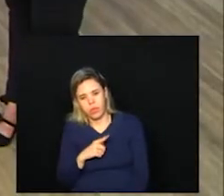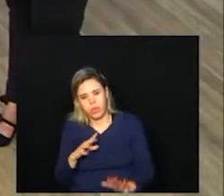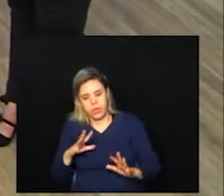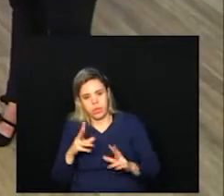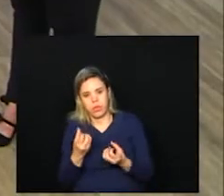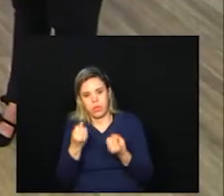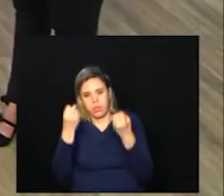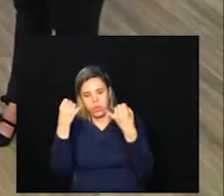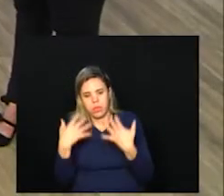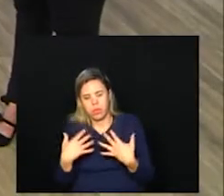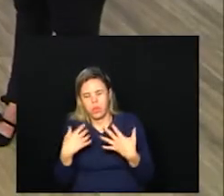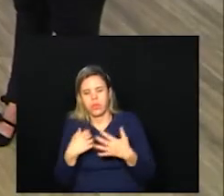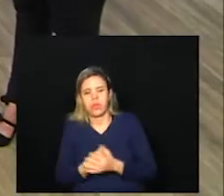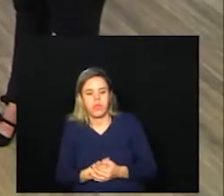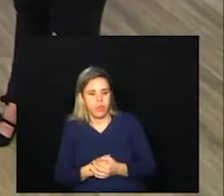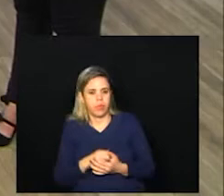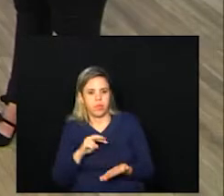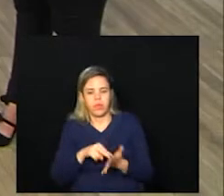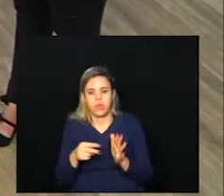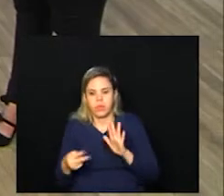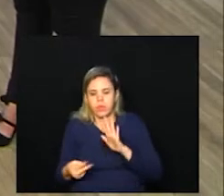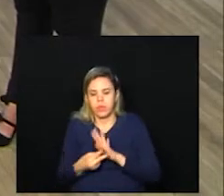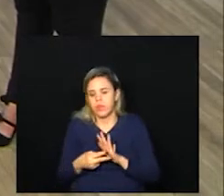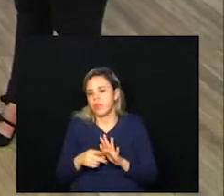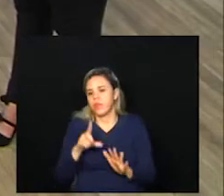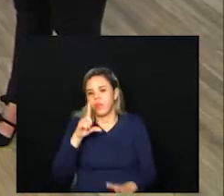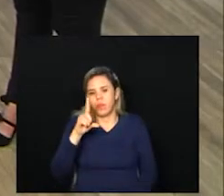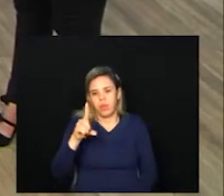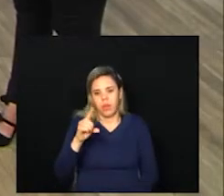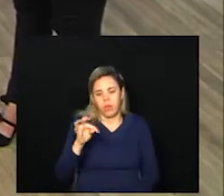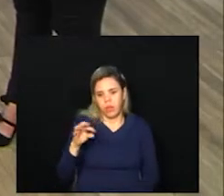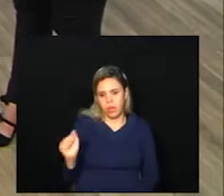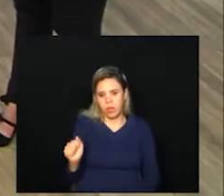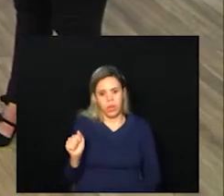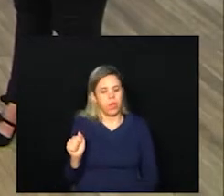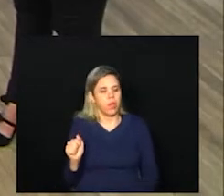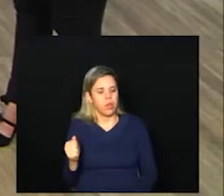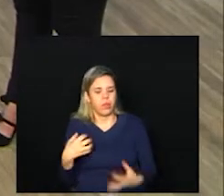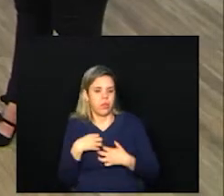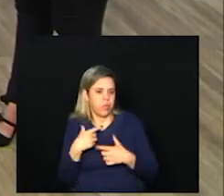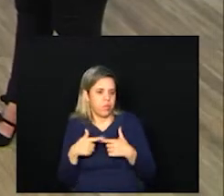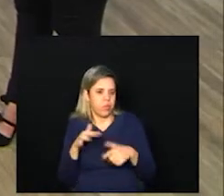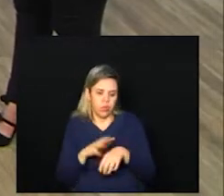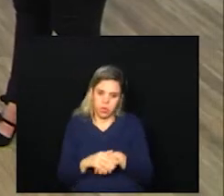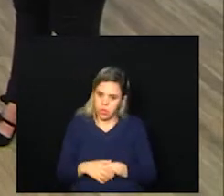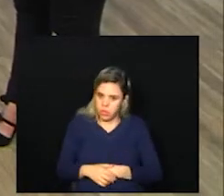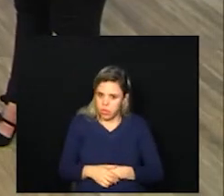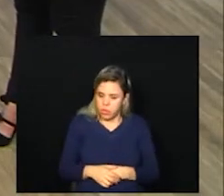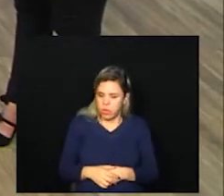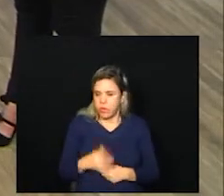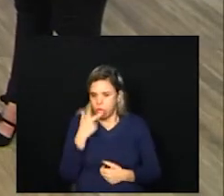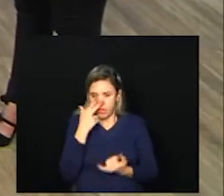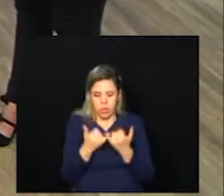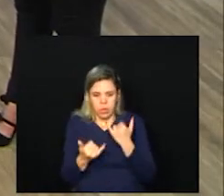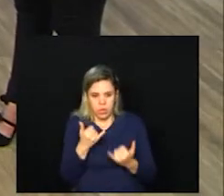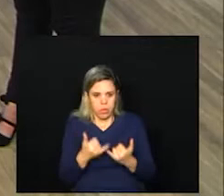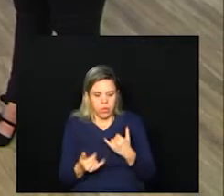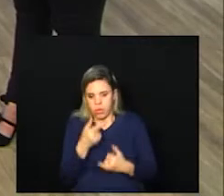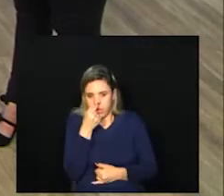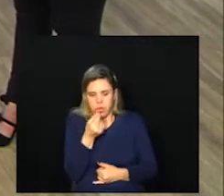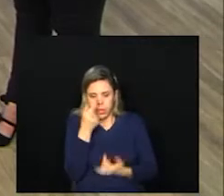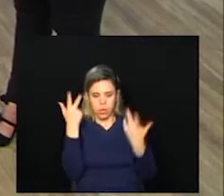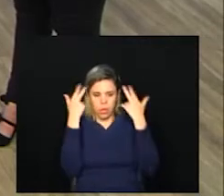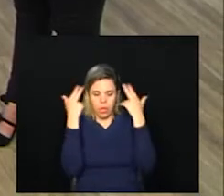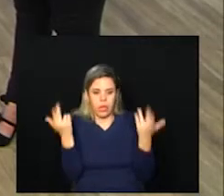as explicações no que diz respeito à variante Delta, sim, a questão dos sintomas, né, que são muito parecidos com o da gripe